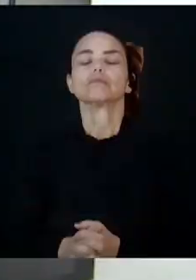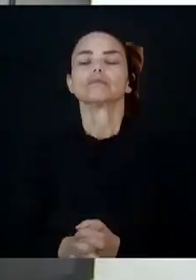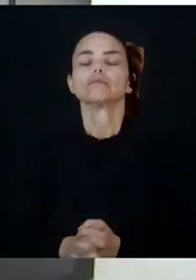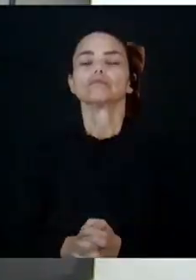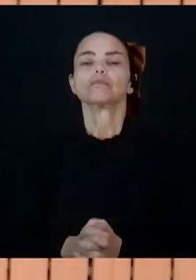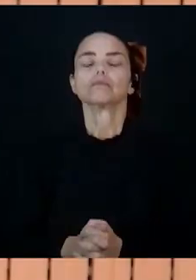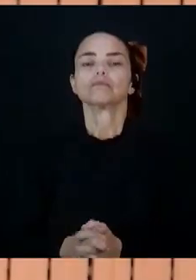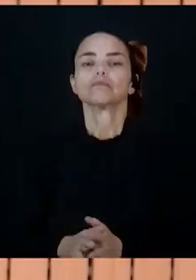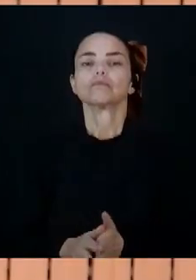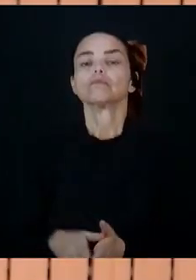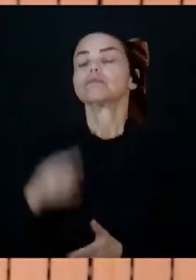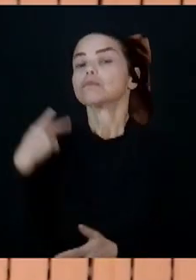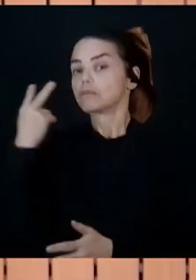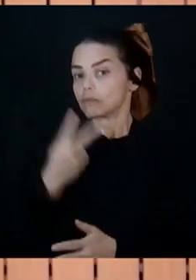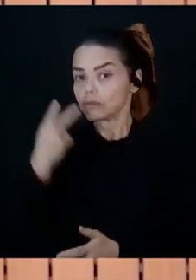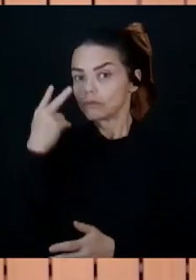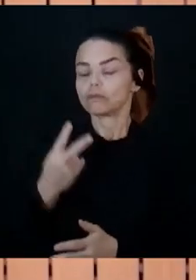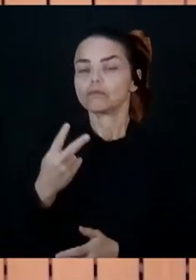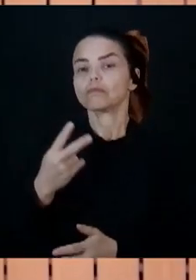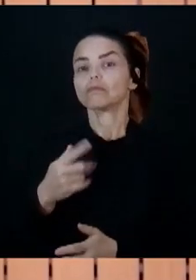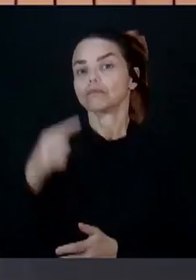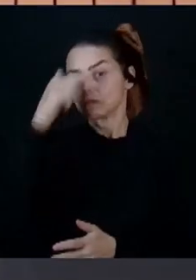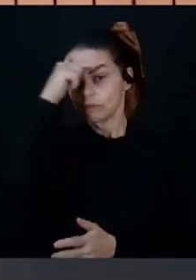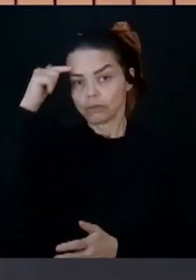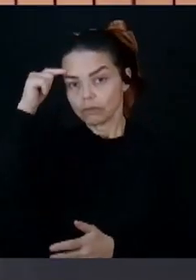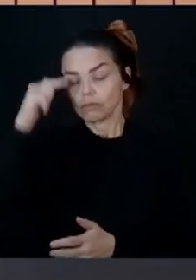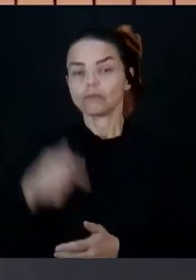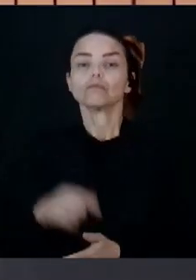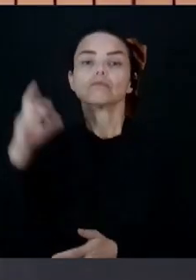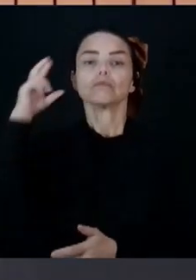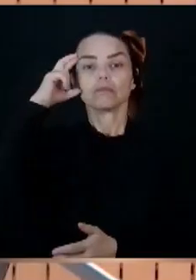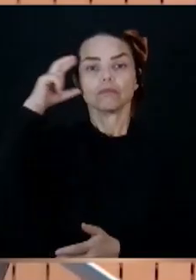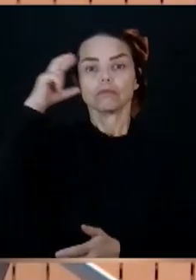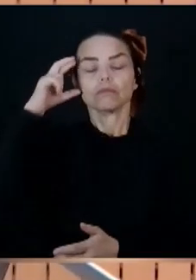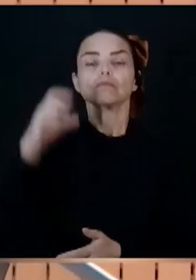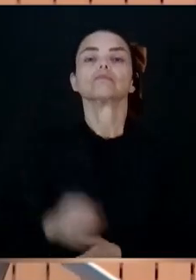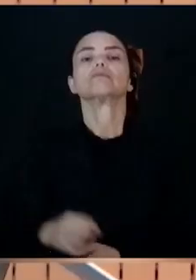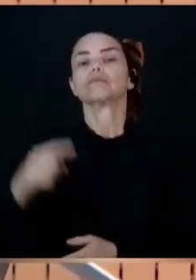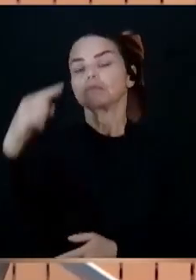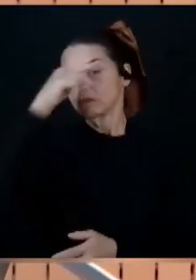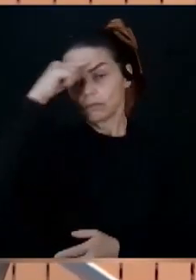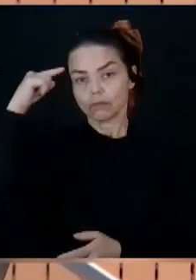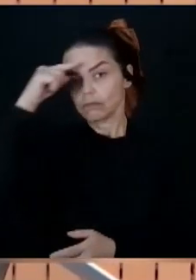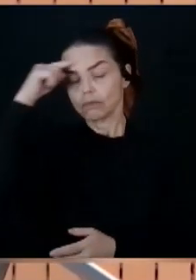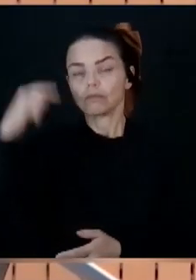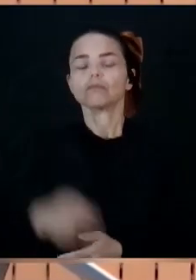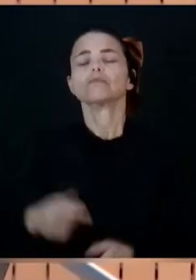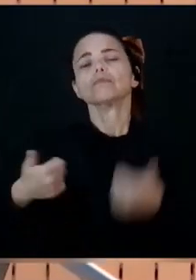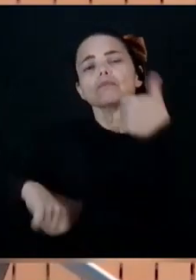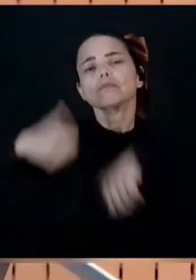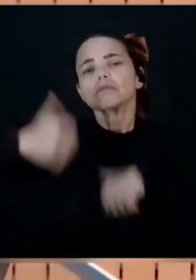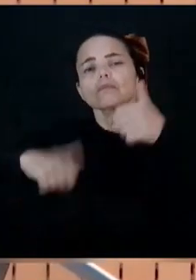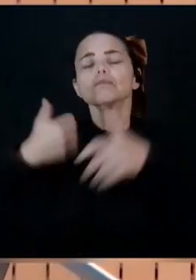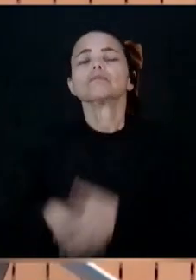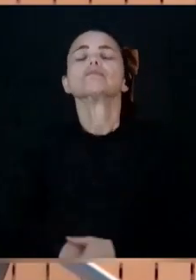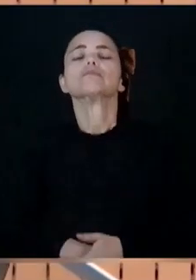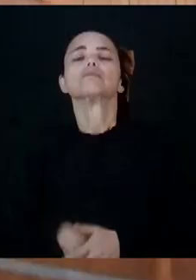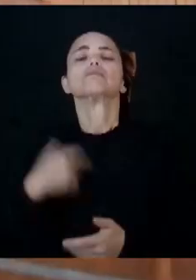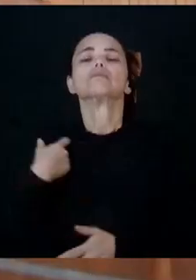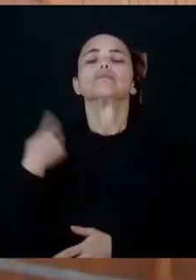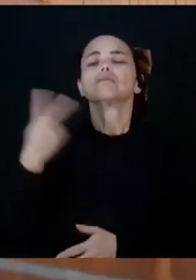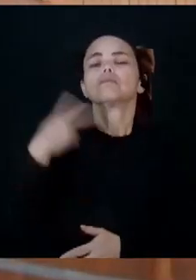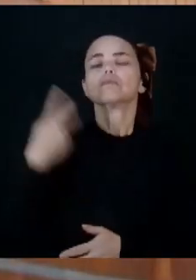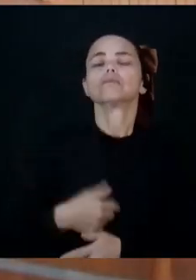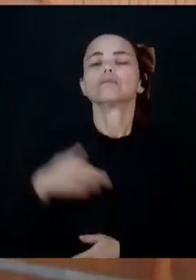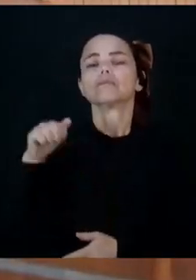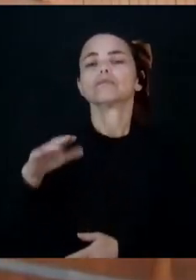Os vereadores Felipe Marquesi, Carlinhos Camelô e Otto Alejandro analisaram o projeto de autoria do vereador Marcelo Silva